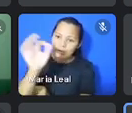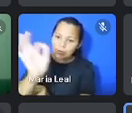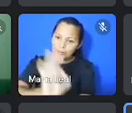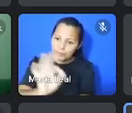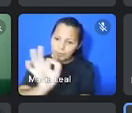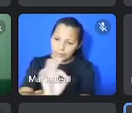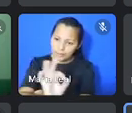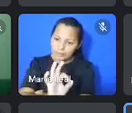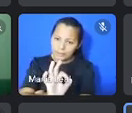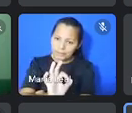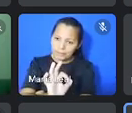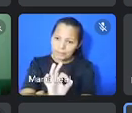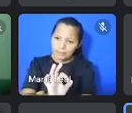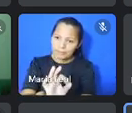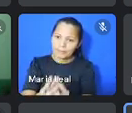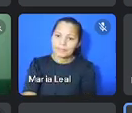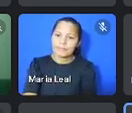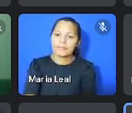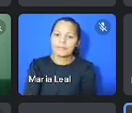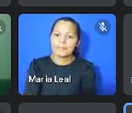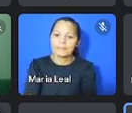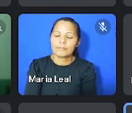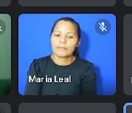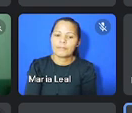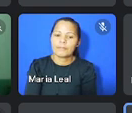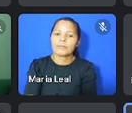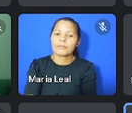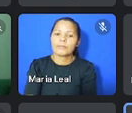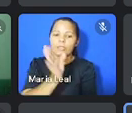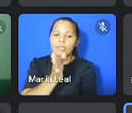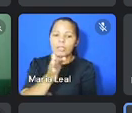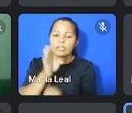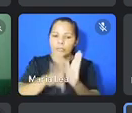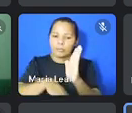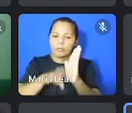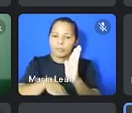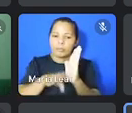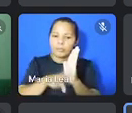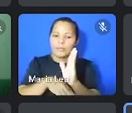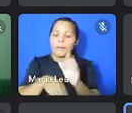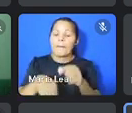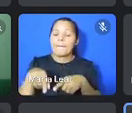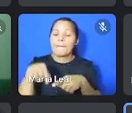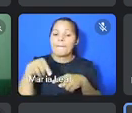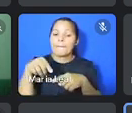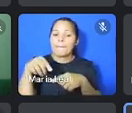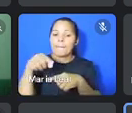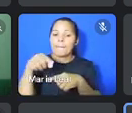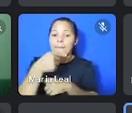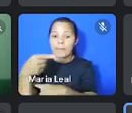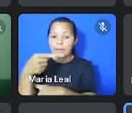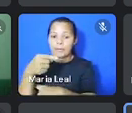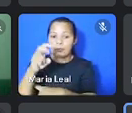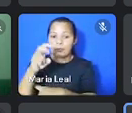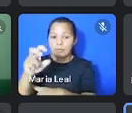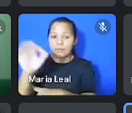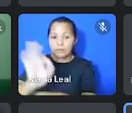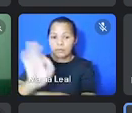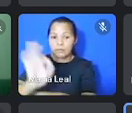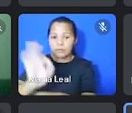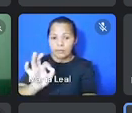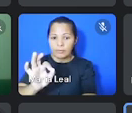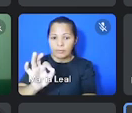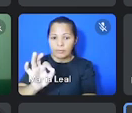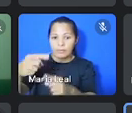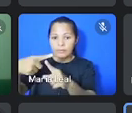5%, que é o quê? Pega o valor já descontado menos 5%